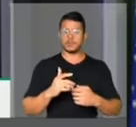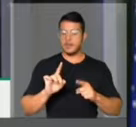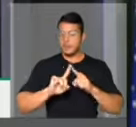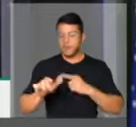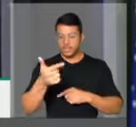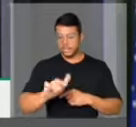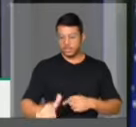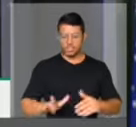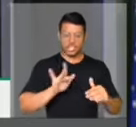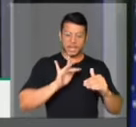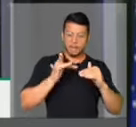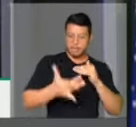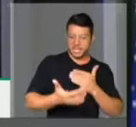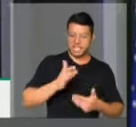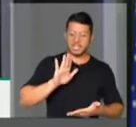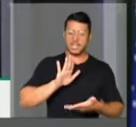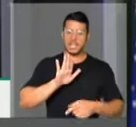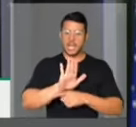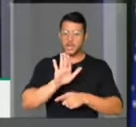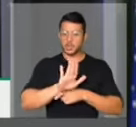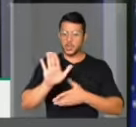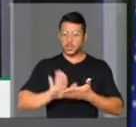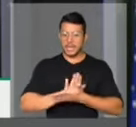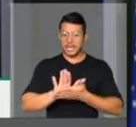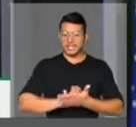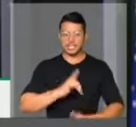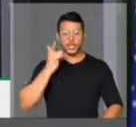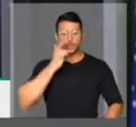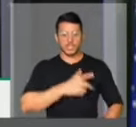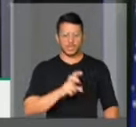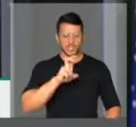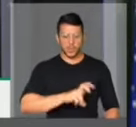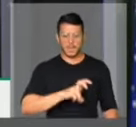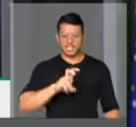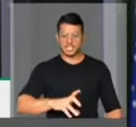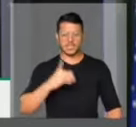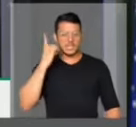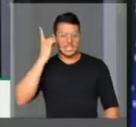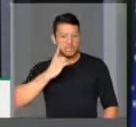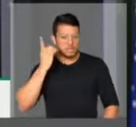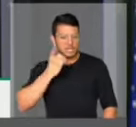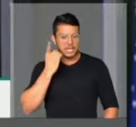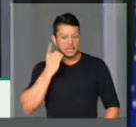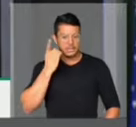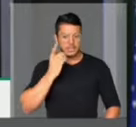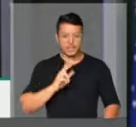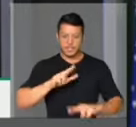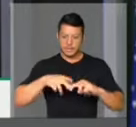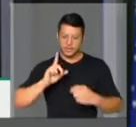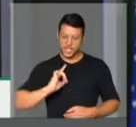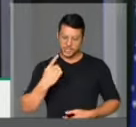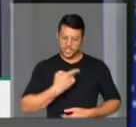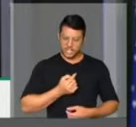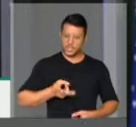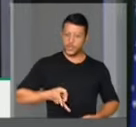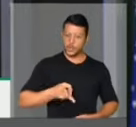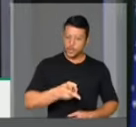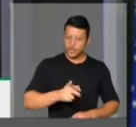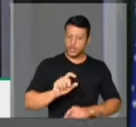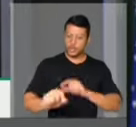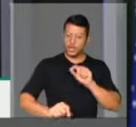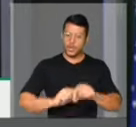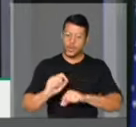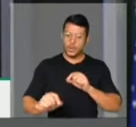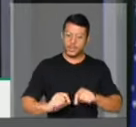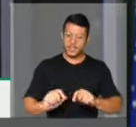Bolsonaro conseguiu chegar e conseguiu fazer 55 deputados. E é com essa garra, Charles, que a gente vai seguir em frente, com essa